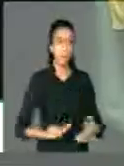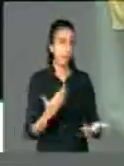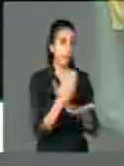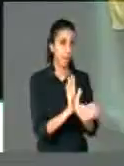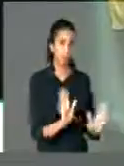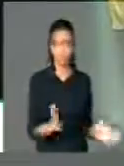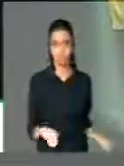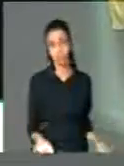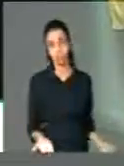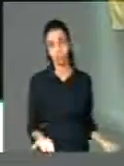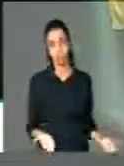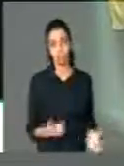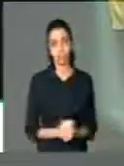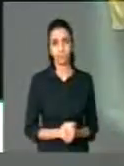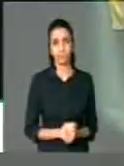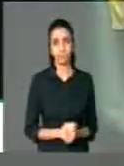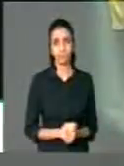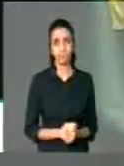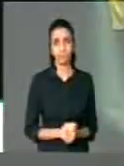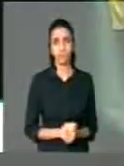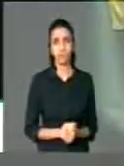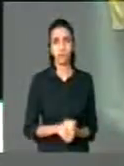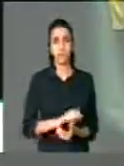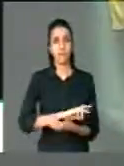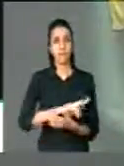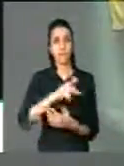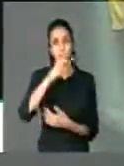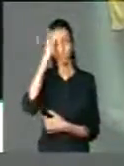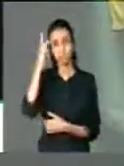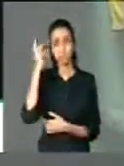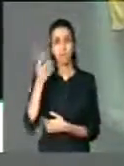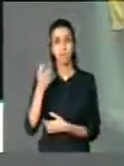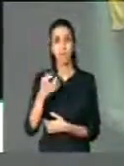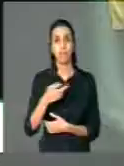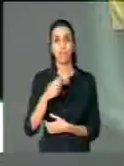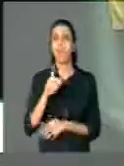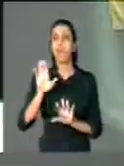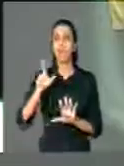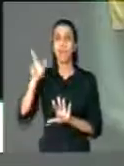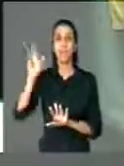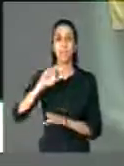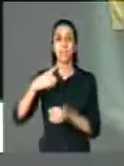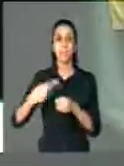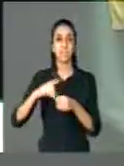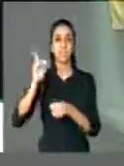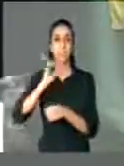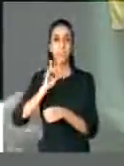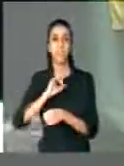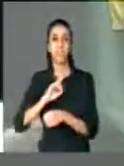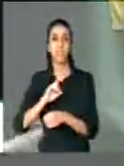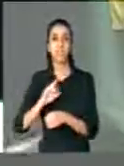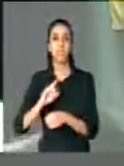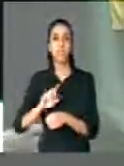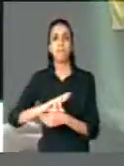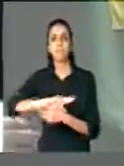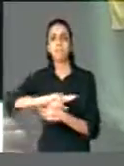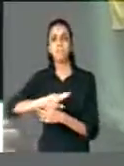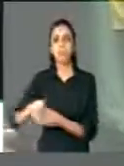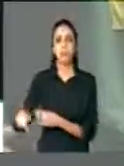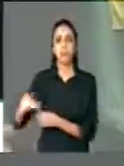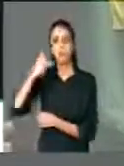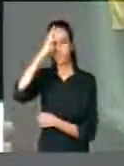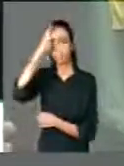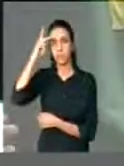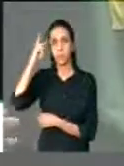isso apesar das pessoas quererem colocar um assunto diverso, deputado Manato. Em Juiz de Fora, em Minas Gerais, eu fui alvicejado e